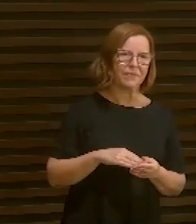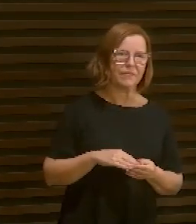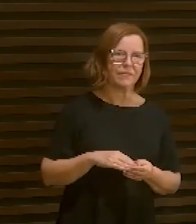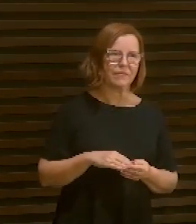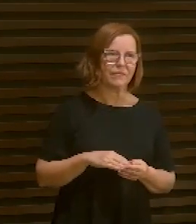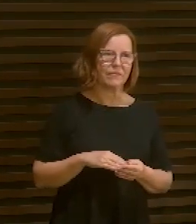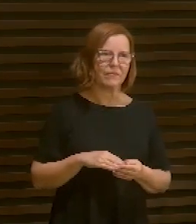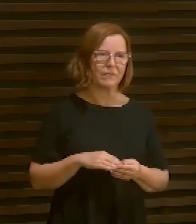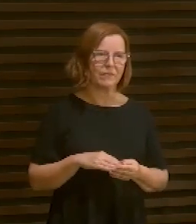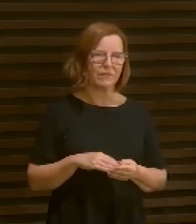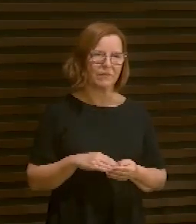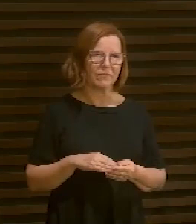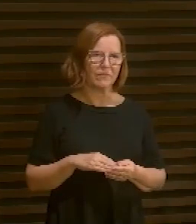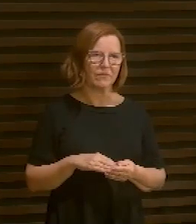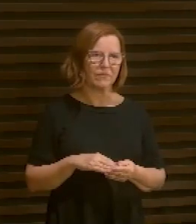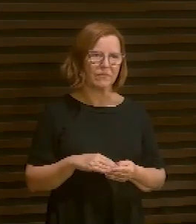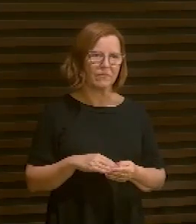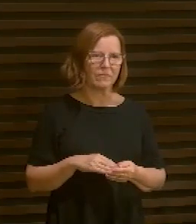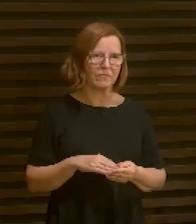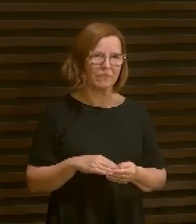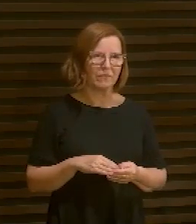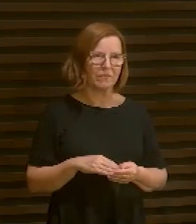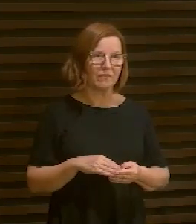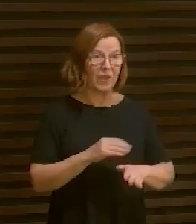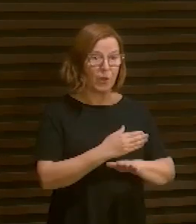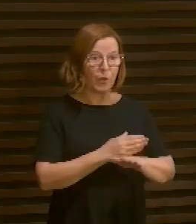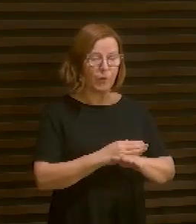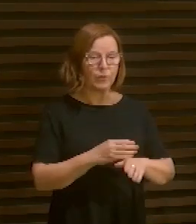é o hábito de viver em união com Cristo.